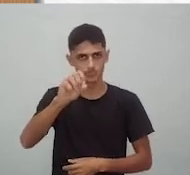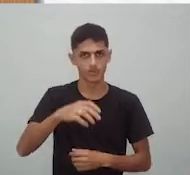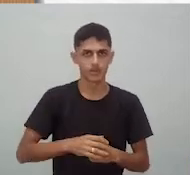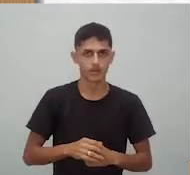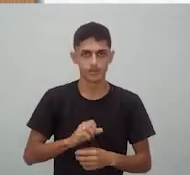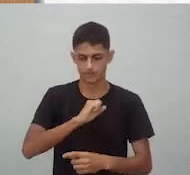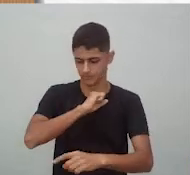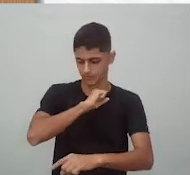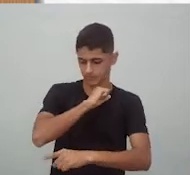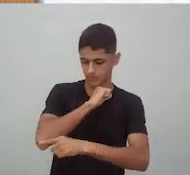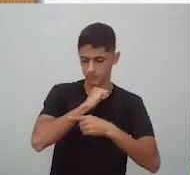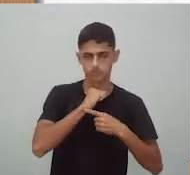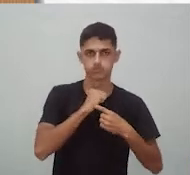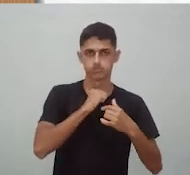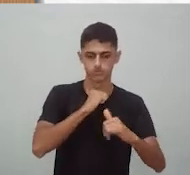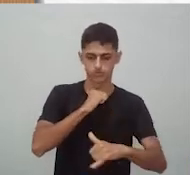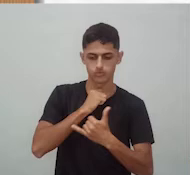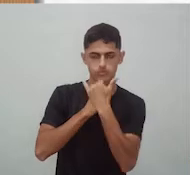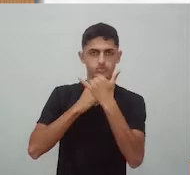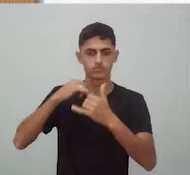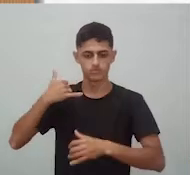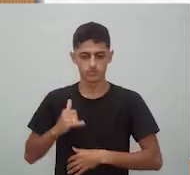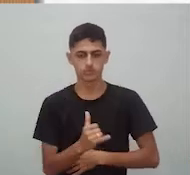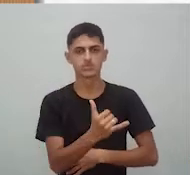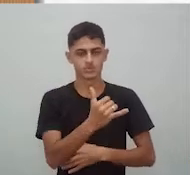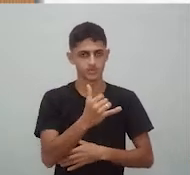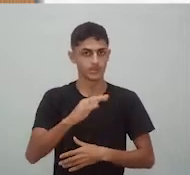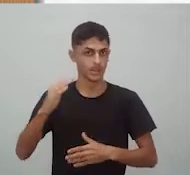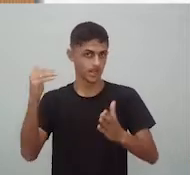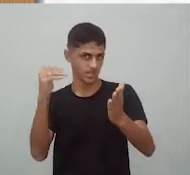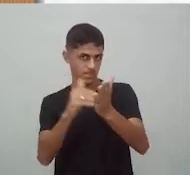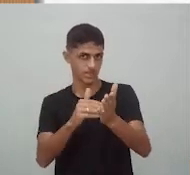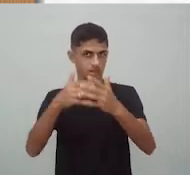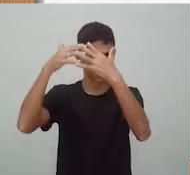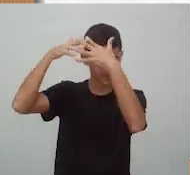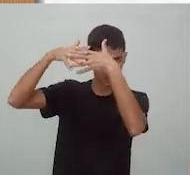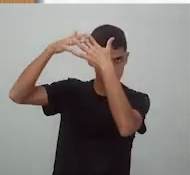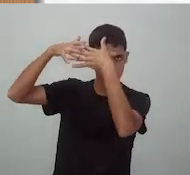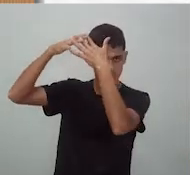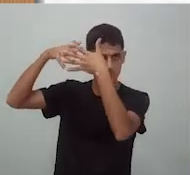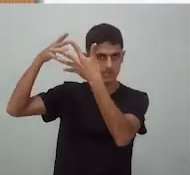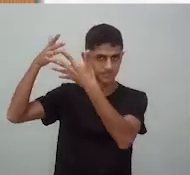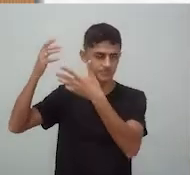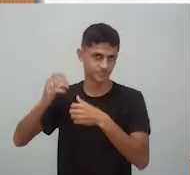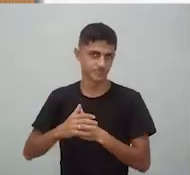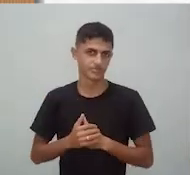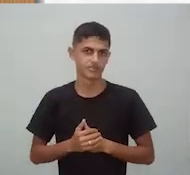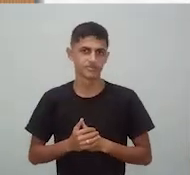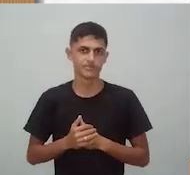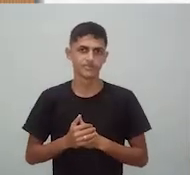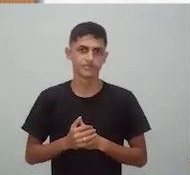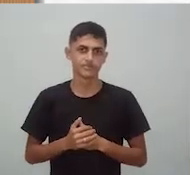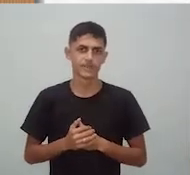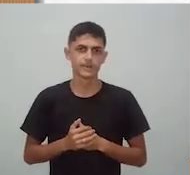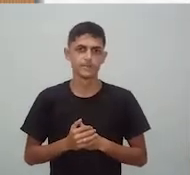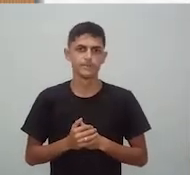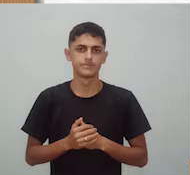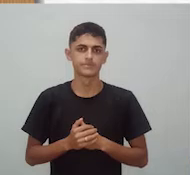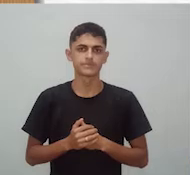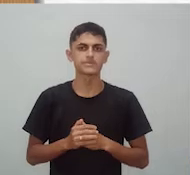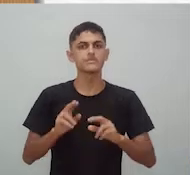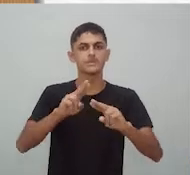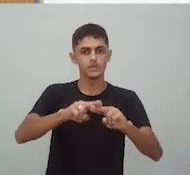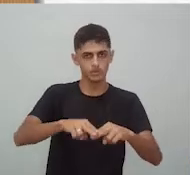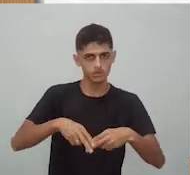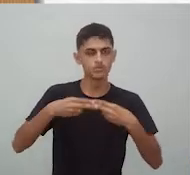neurônios, e os neurônios eles têm essa transmissão de informações que acontece através de sinapse, e a gente tem aí como se fosse uma passagem de energia. Então,